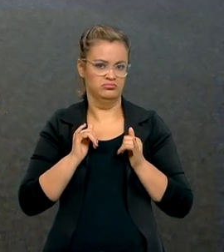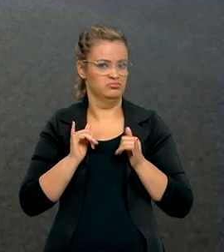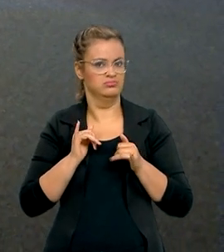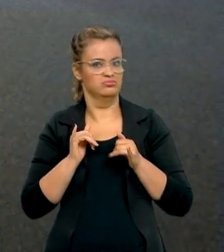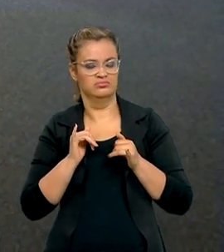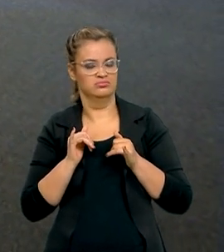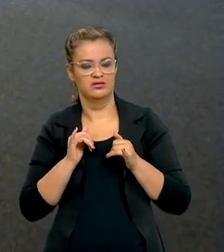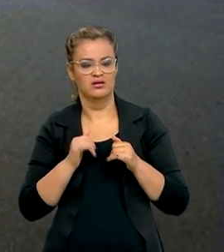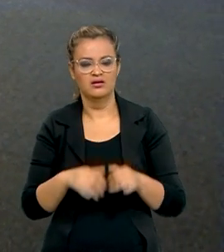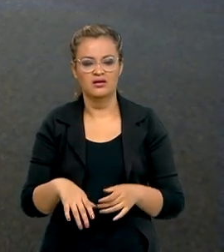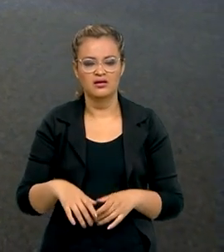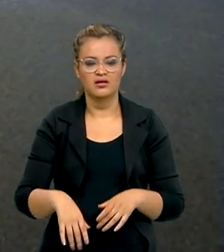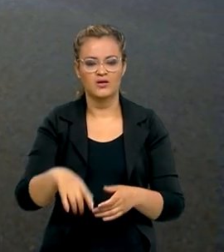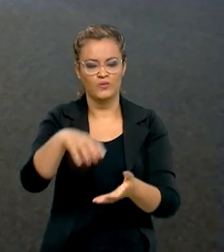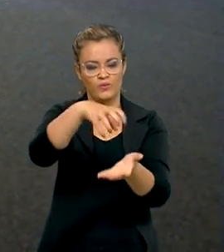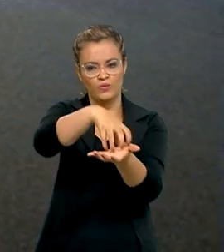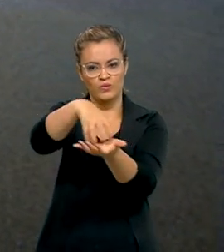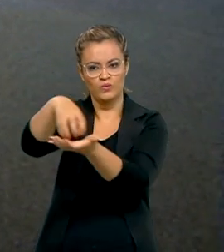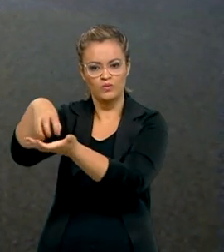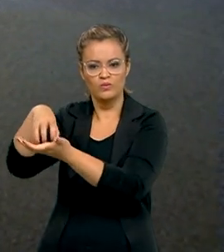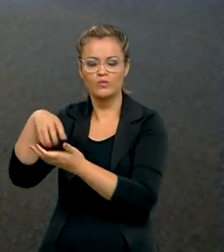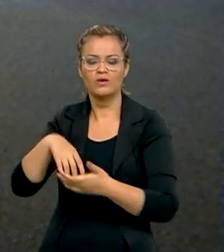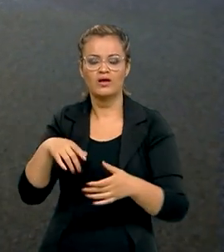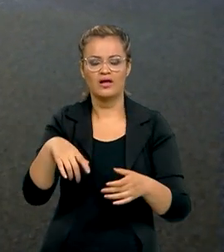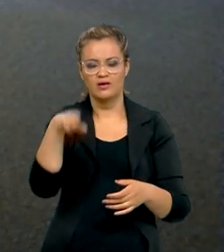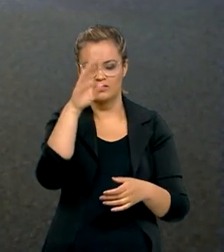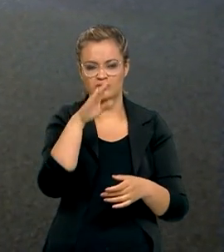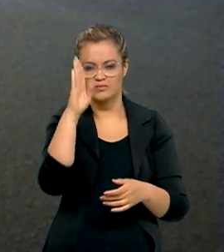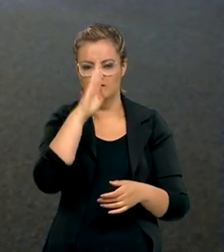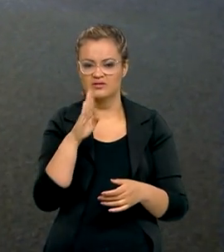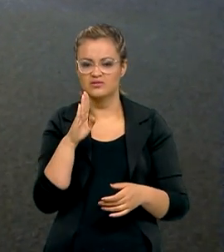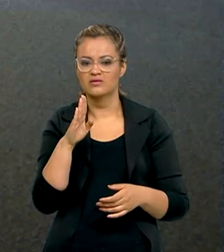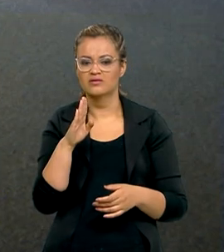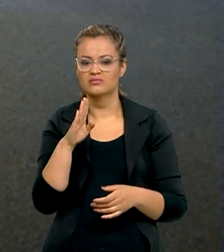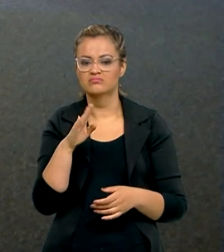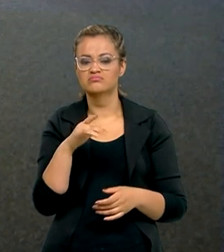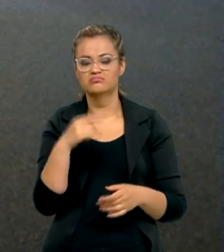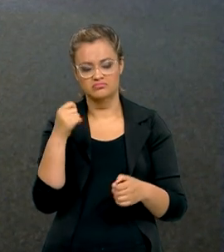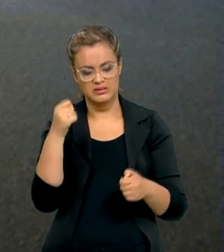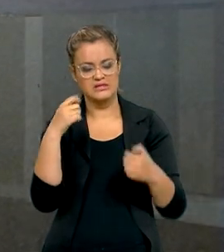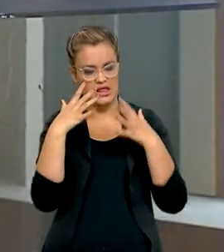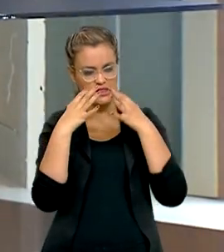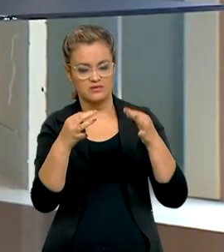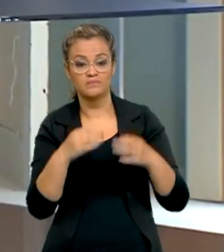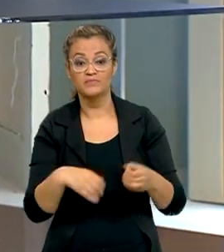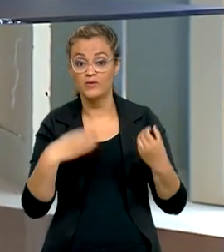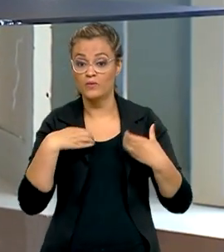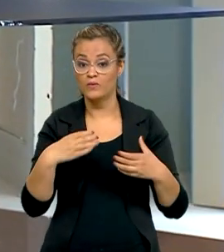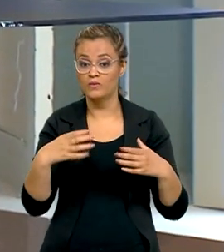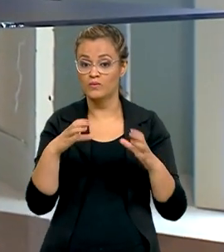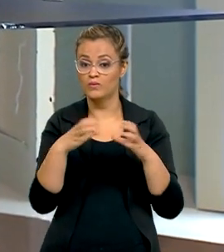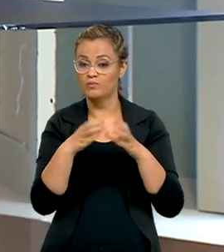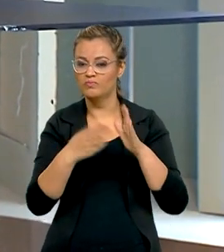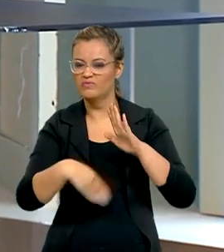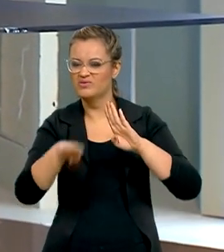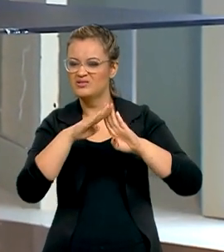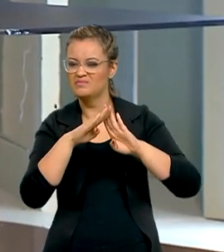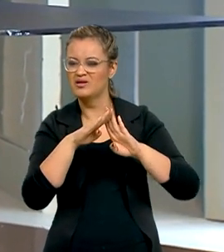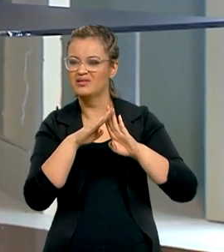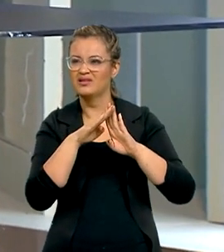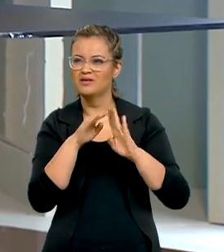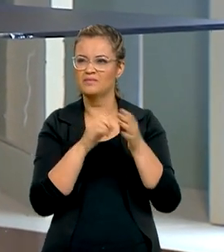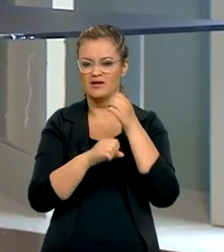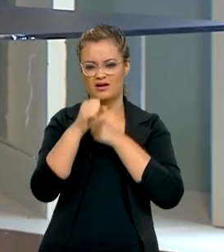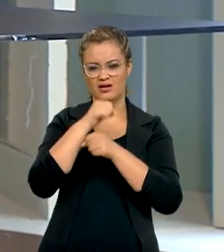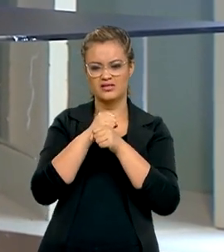eventos do país, isso deve ser respeitado. As Forças Armadas de 50